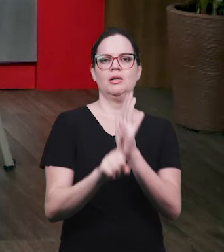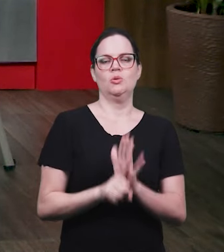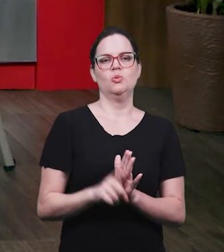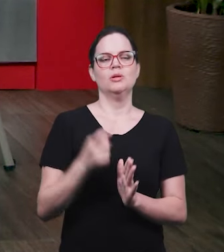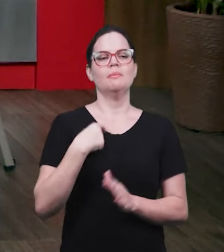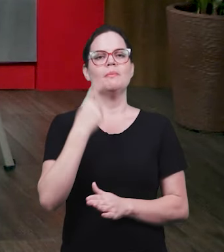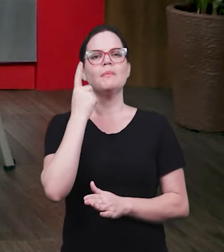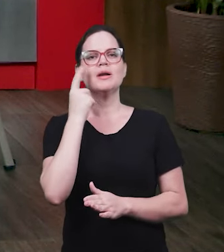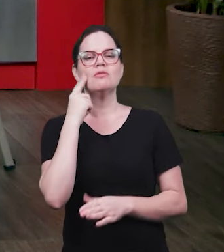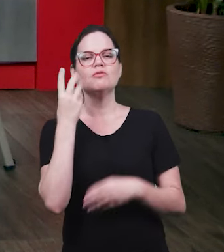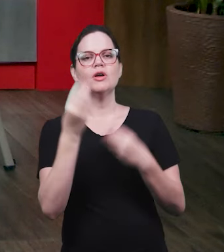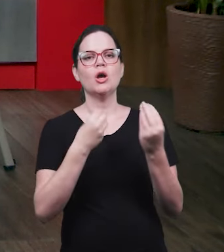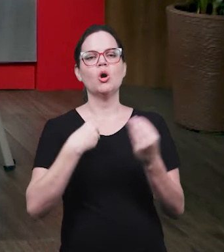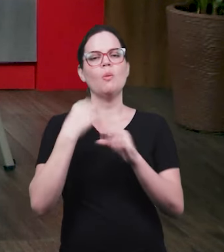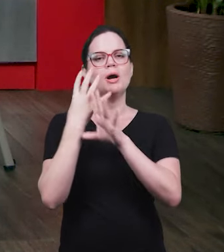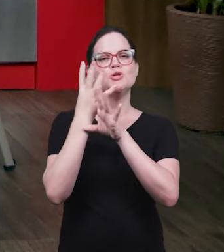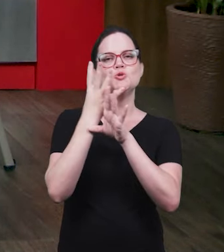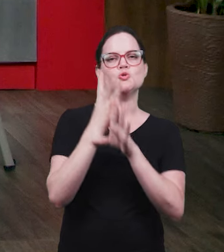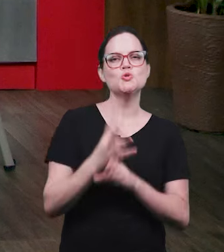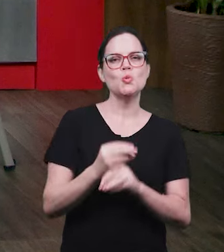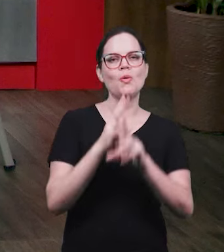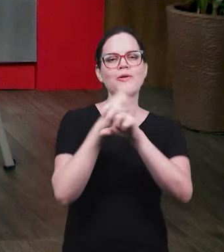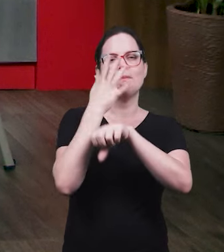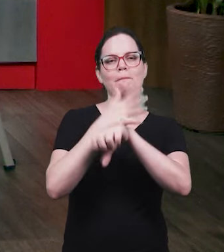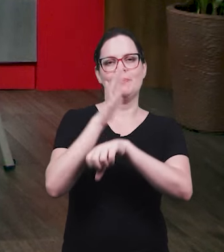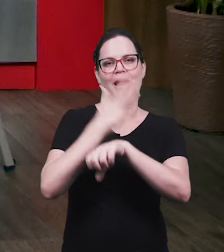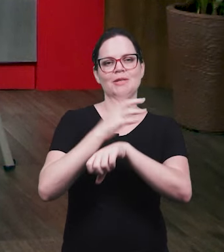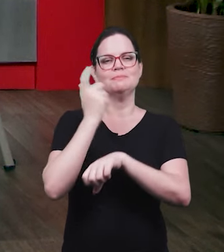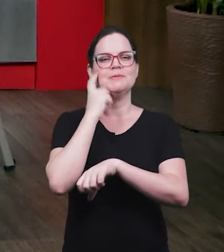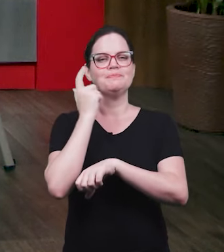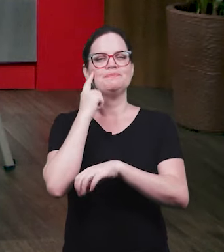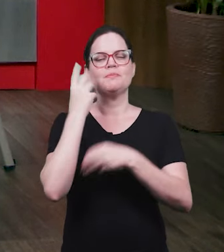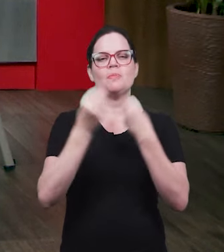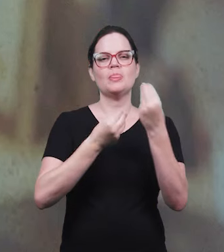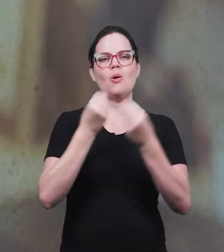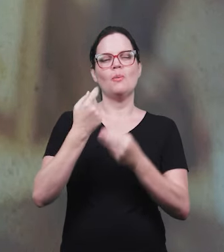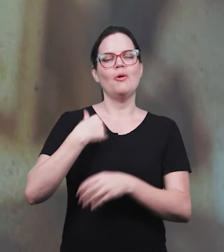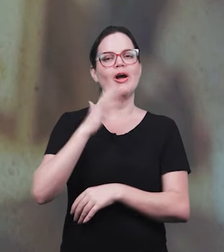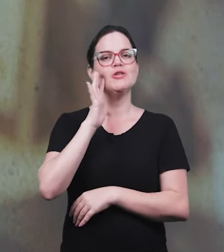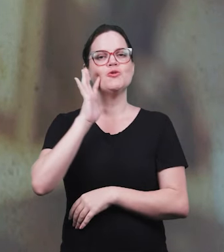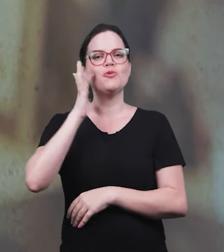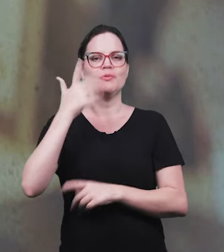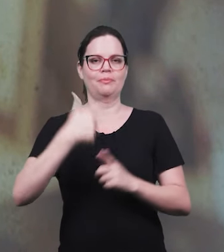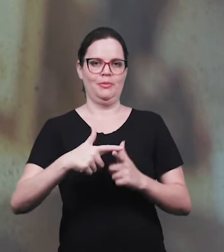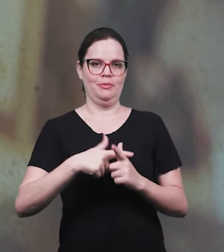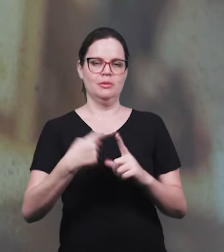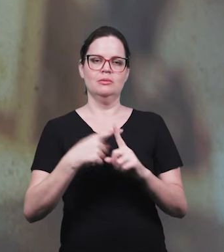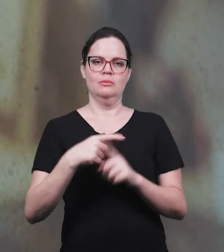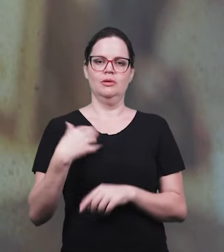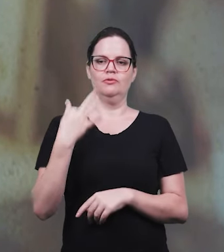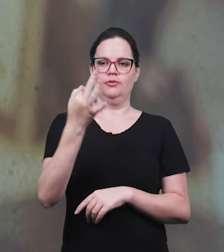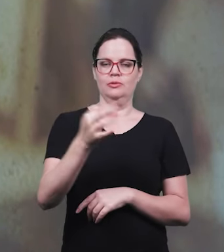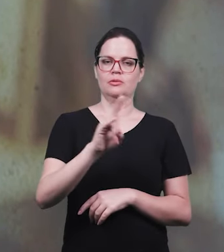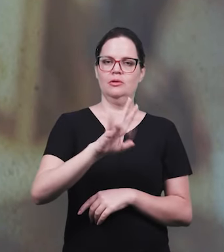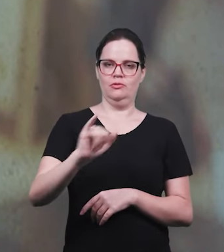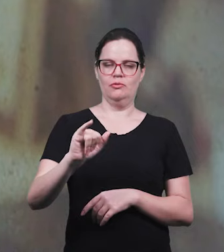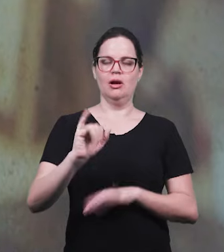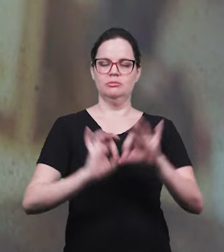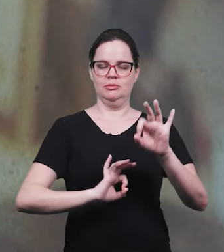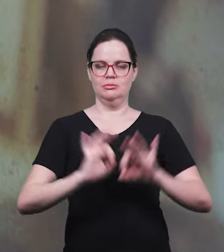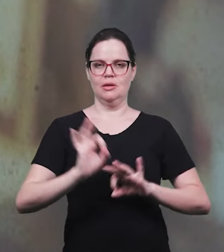isso, resumos, porque isso vai fazer uma grande diferença não só na faculdade, também mais à frente na preparação